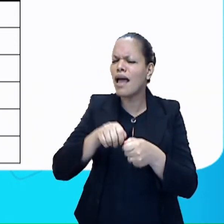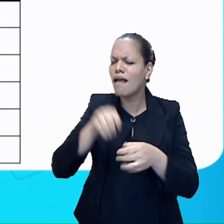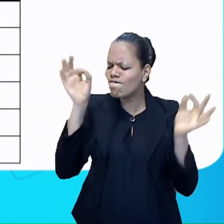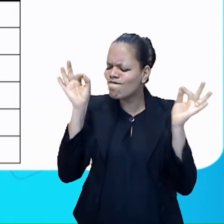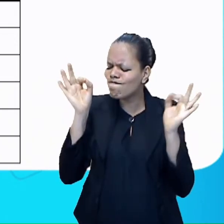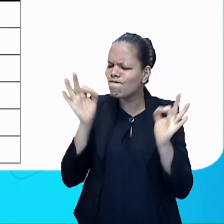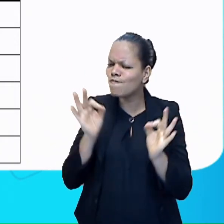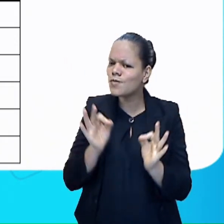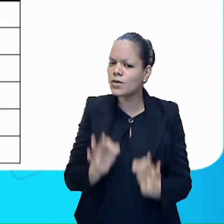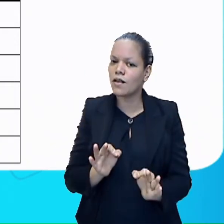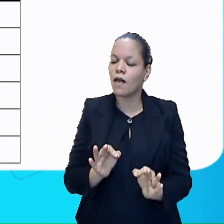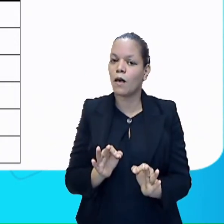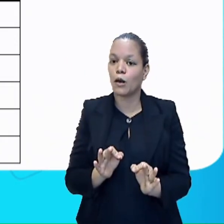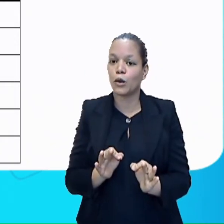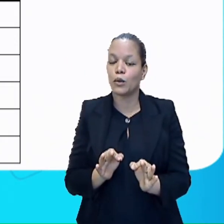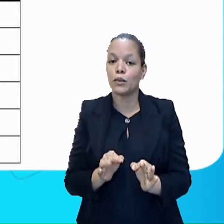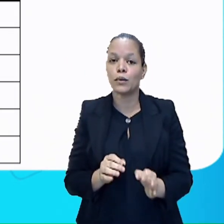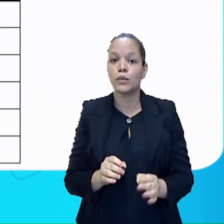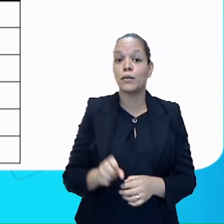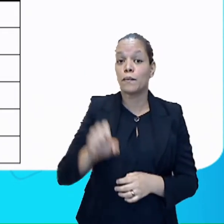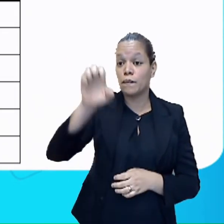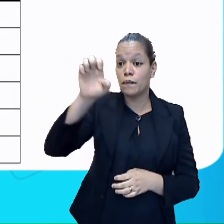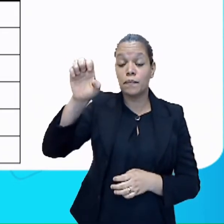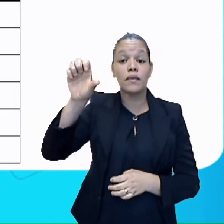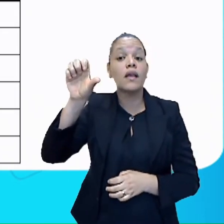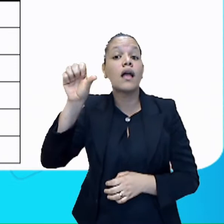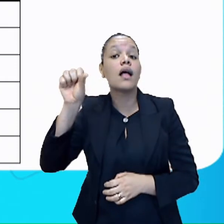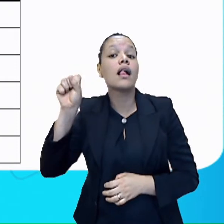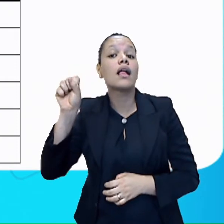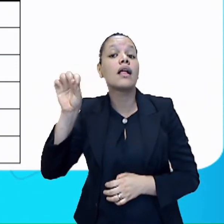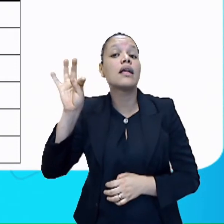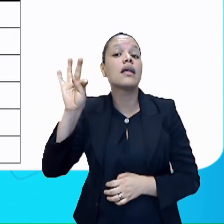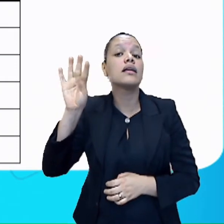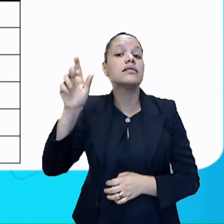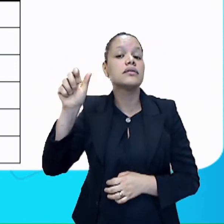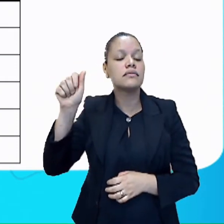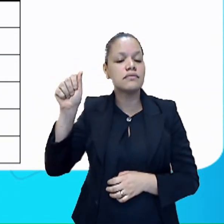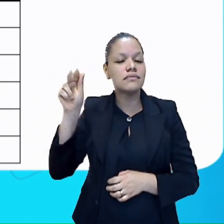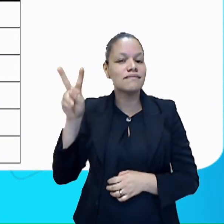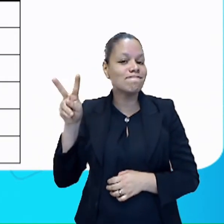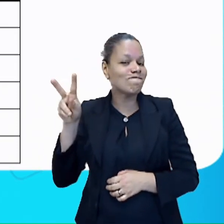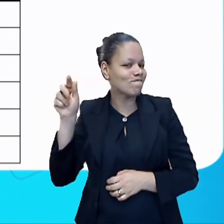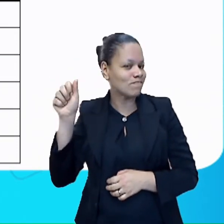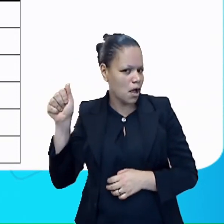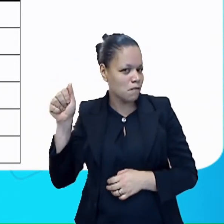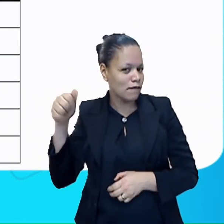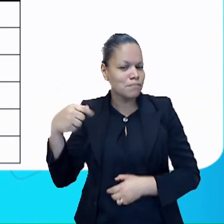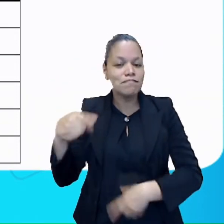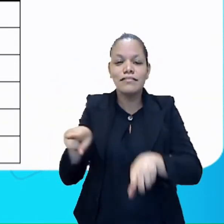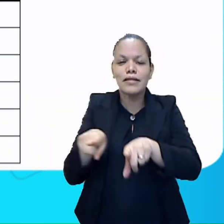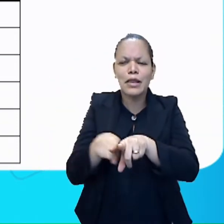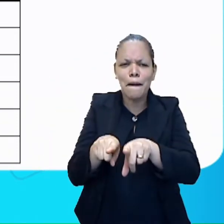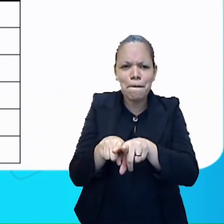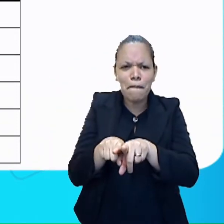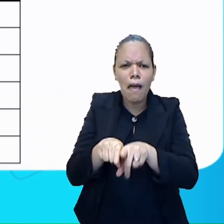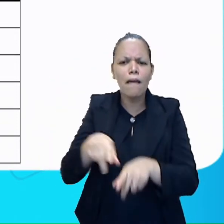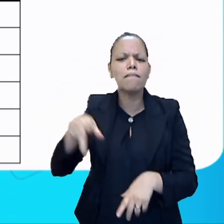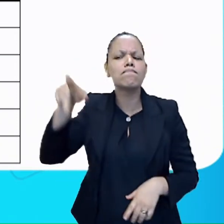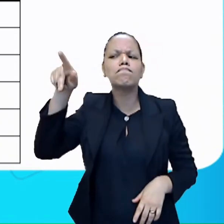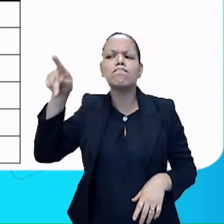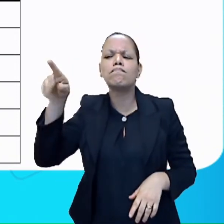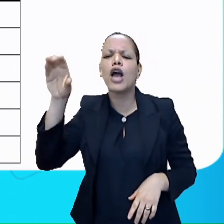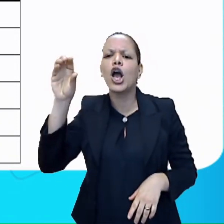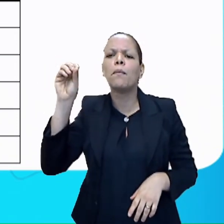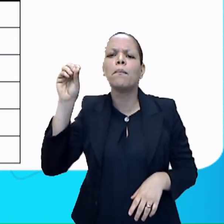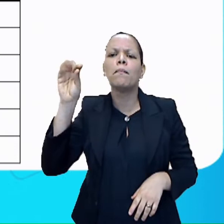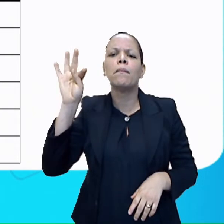aliás, estava. E pote? Olha o pote. O pote parece que termina com I, é ou